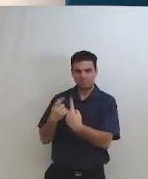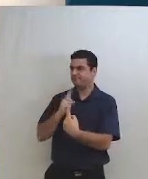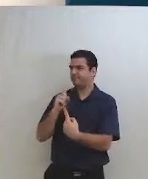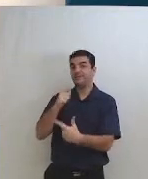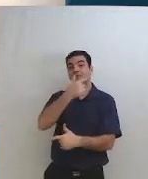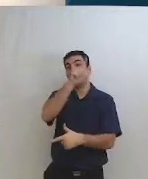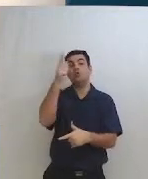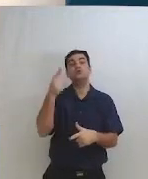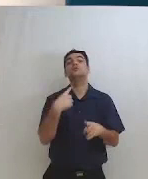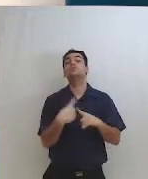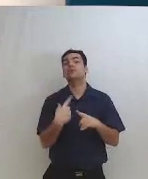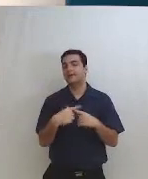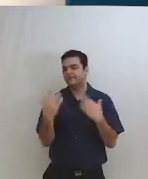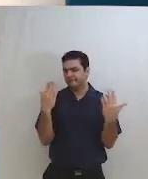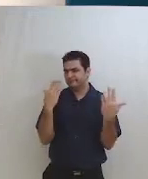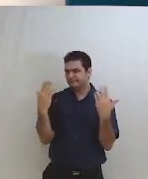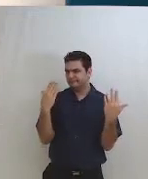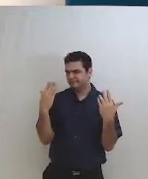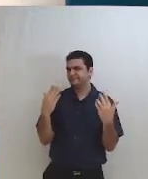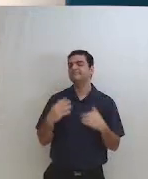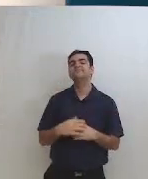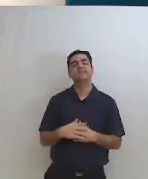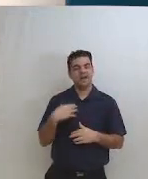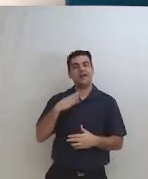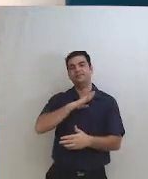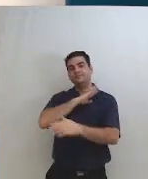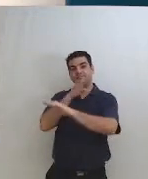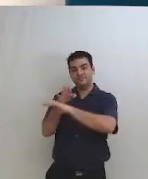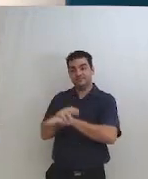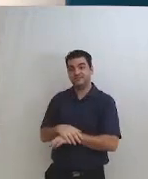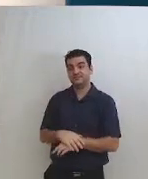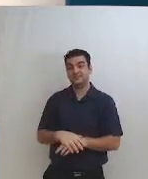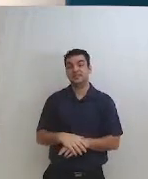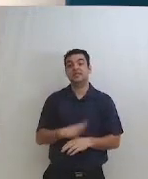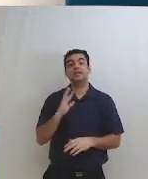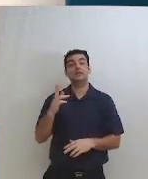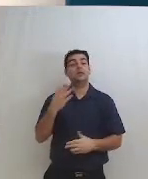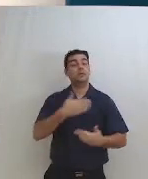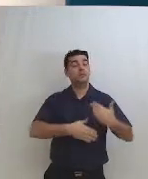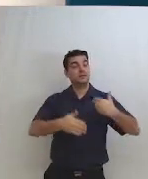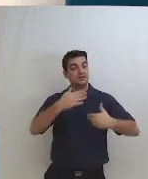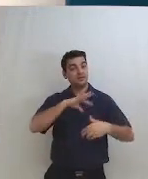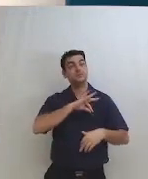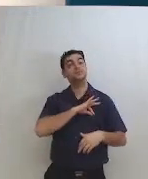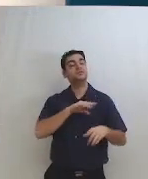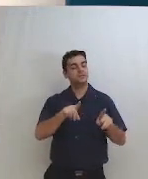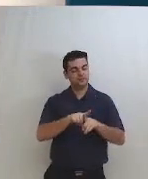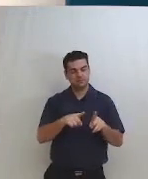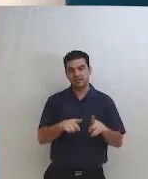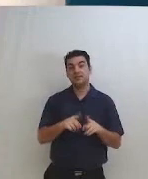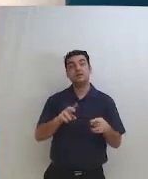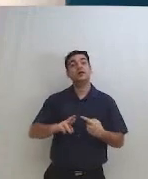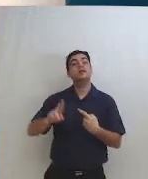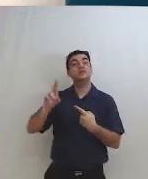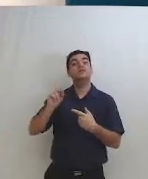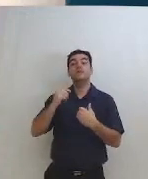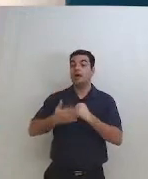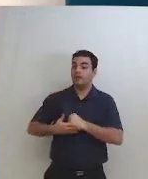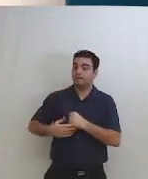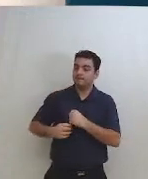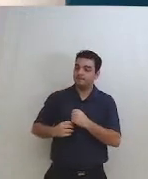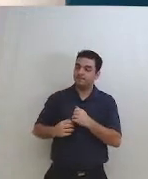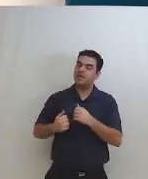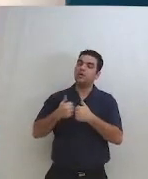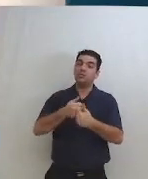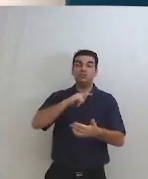fonte humana. Ao contrário, conforme bem salientado pelas instâncias antecedentes e pela relatora, tal pedido viu-se acompanhado de inúmeros documentos, tendo